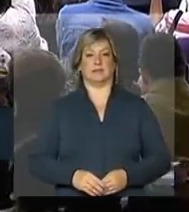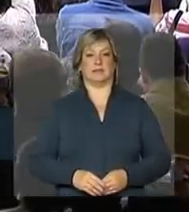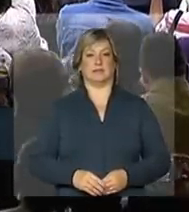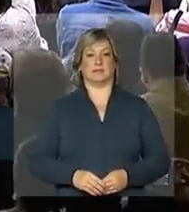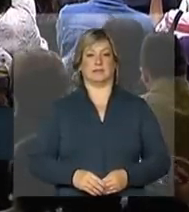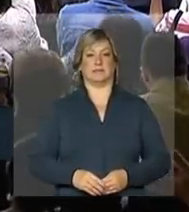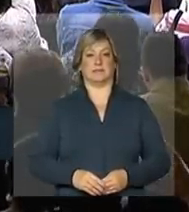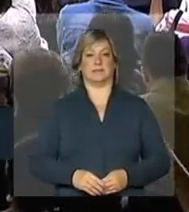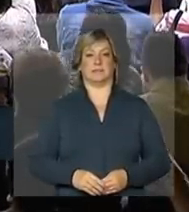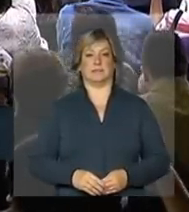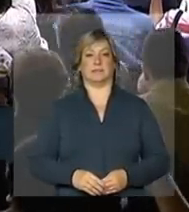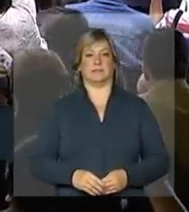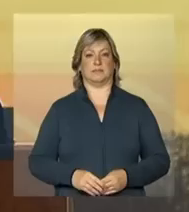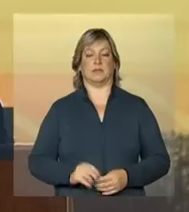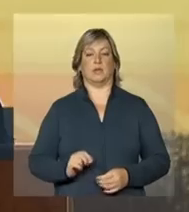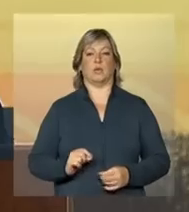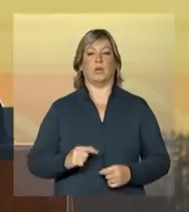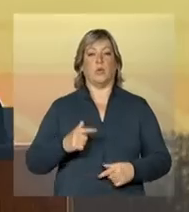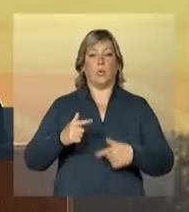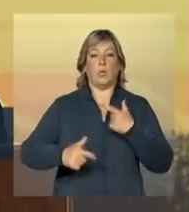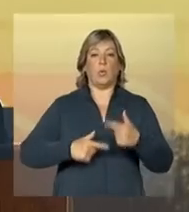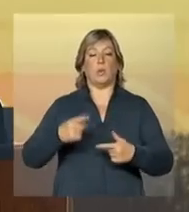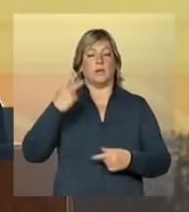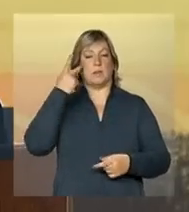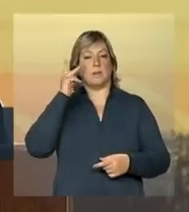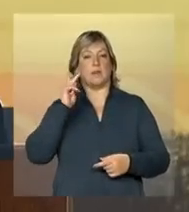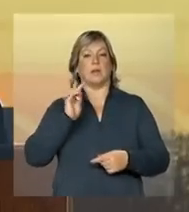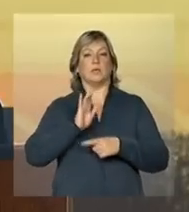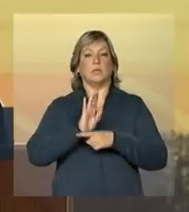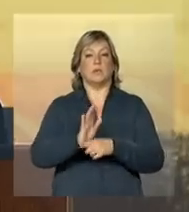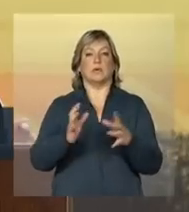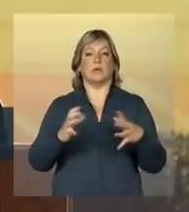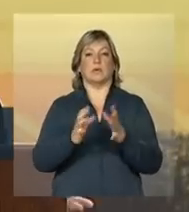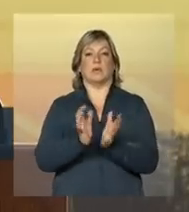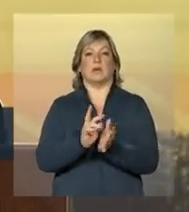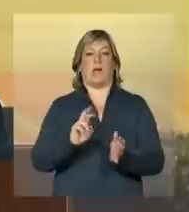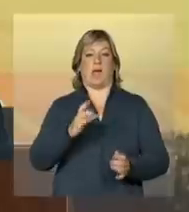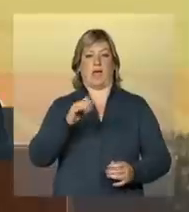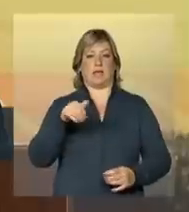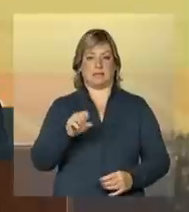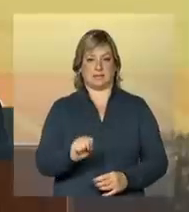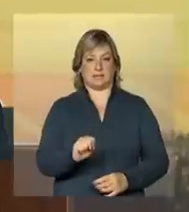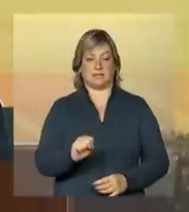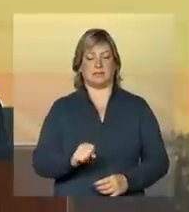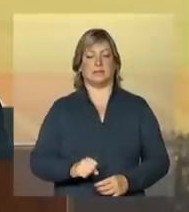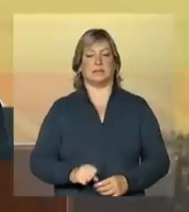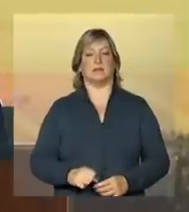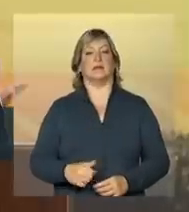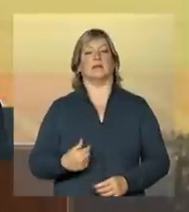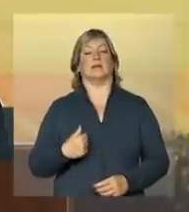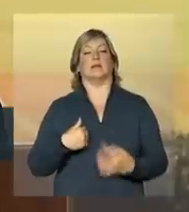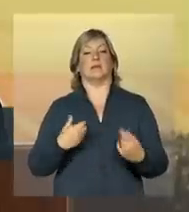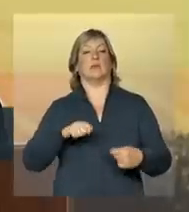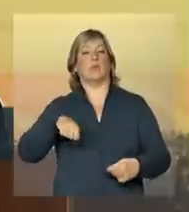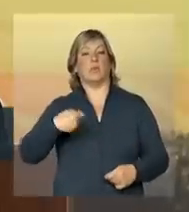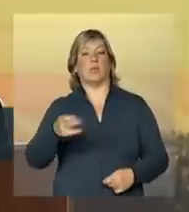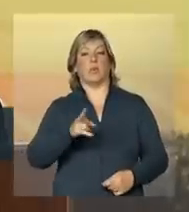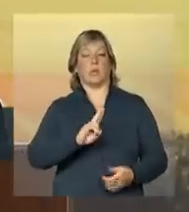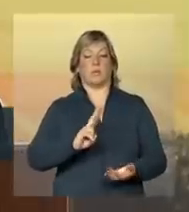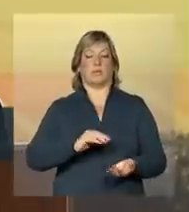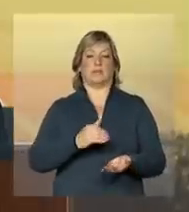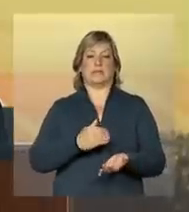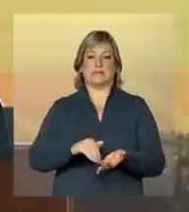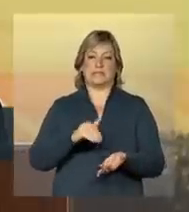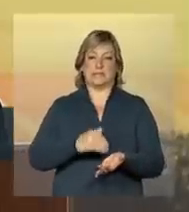secretaria de combate à desigualdade racial eu gostaria de chamar de secretaria de